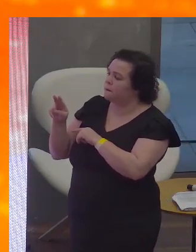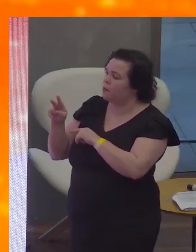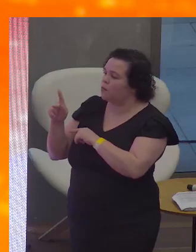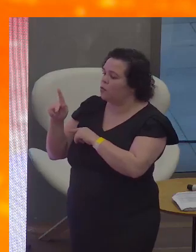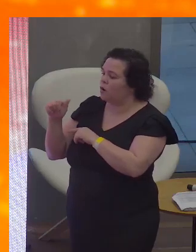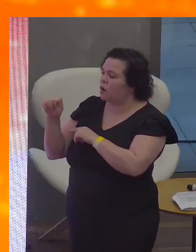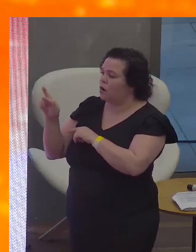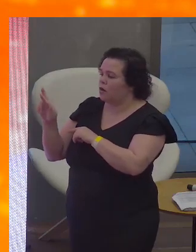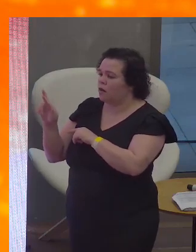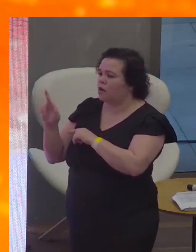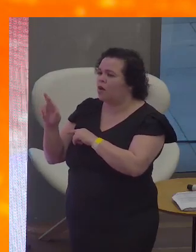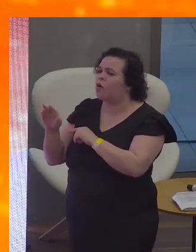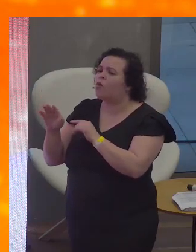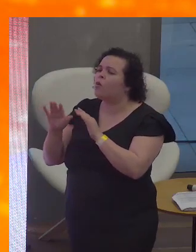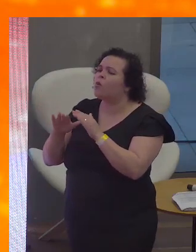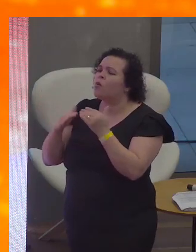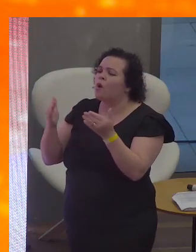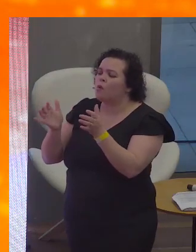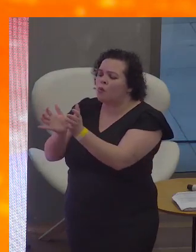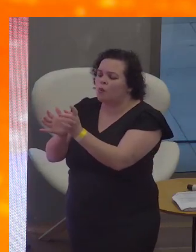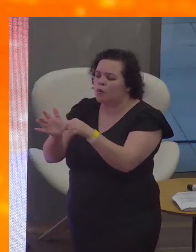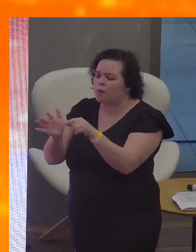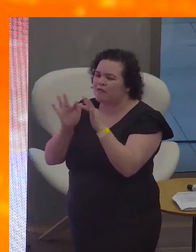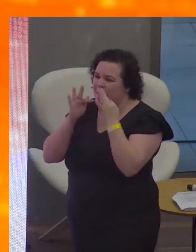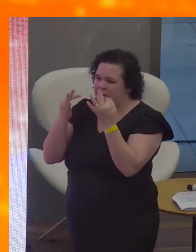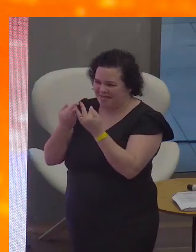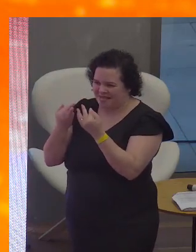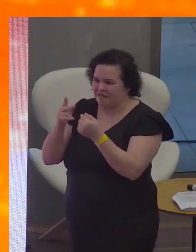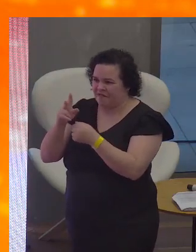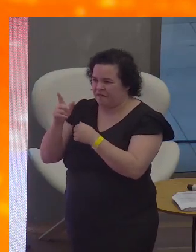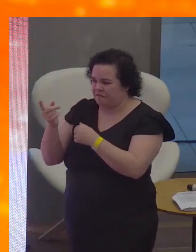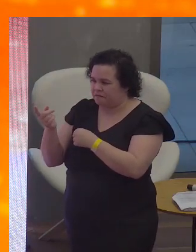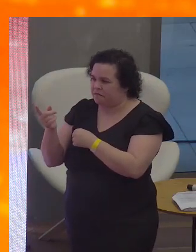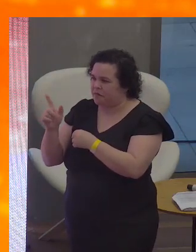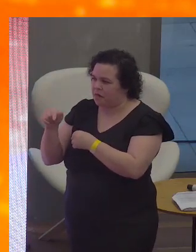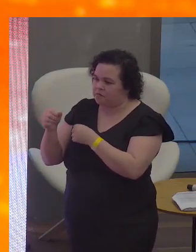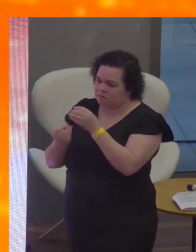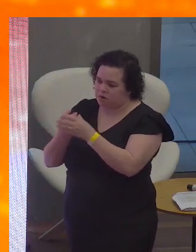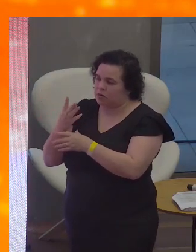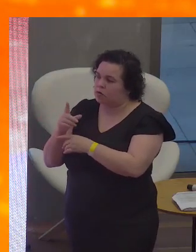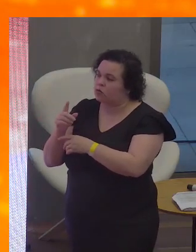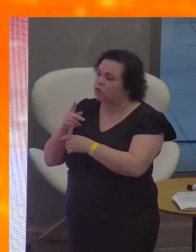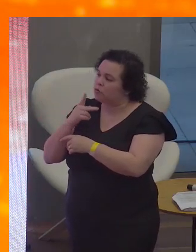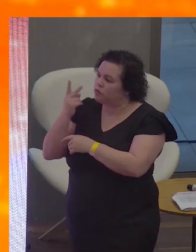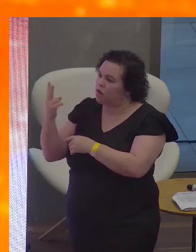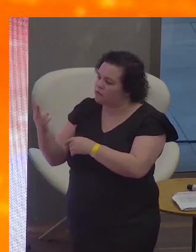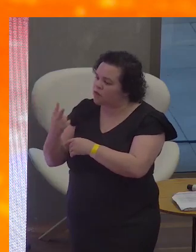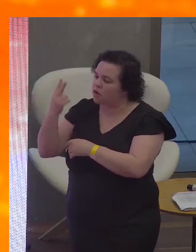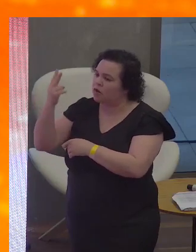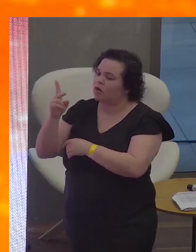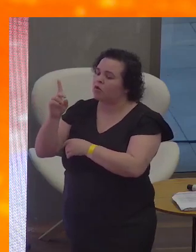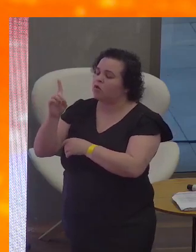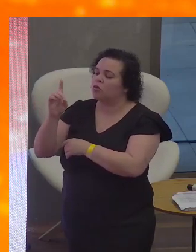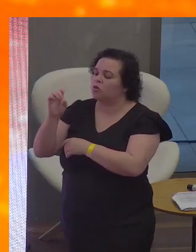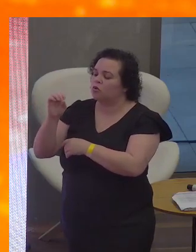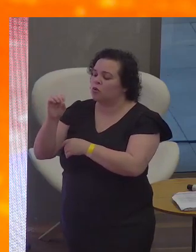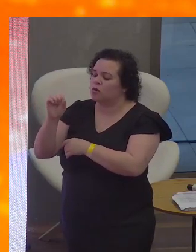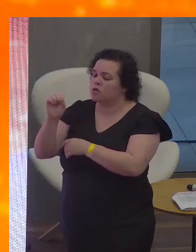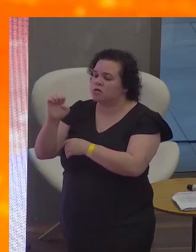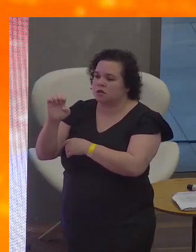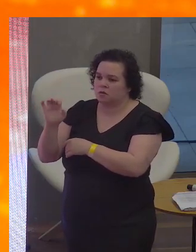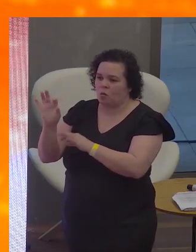veio. Isso é uma lista positiva. Não fala em padronização, não fala em dose, não tem nada.